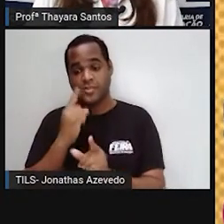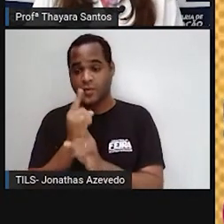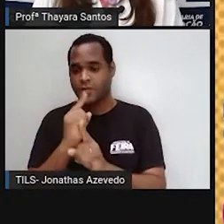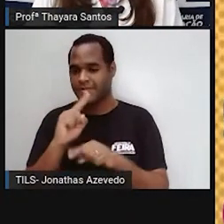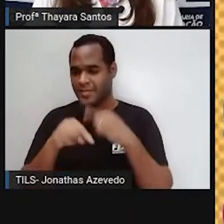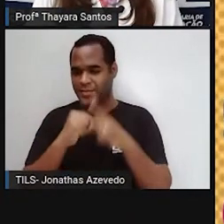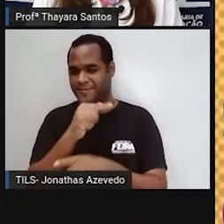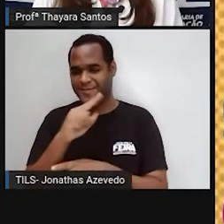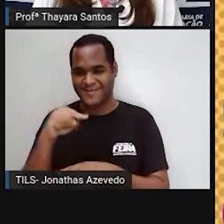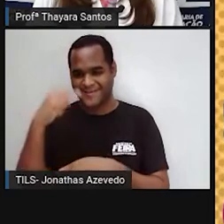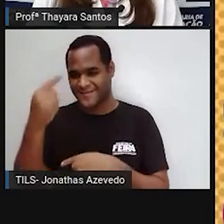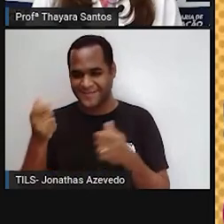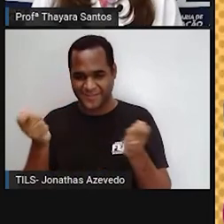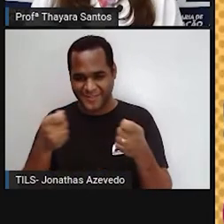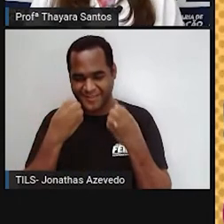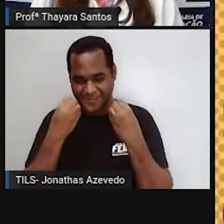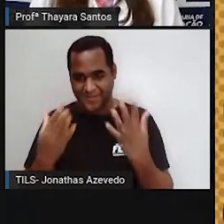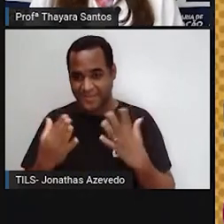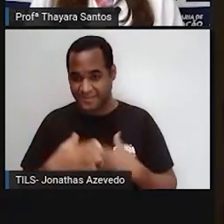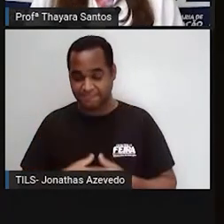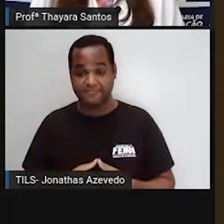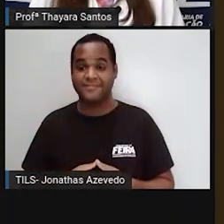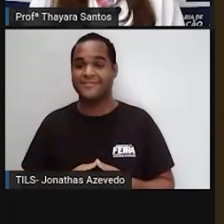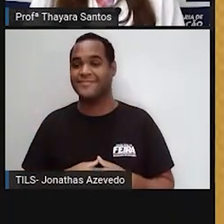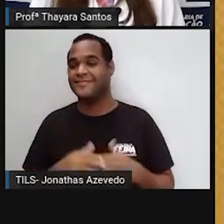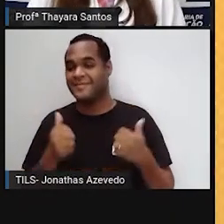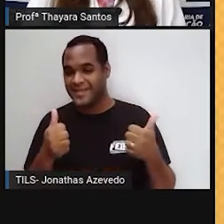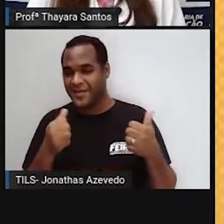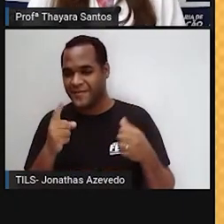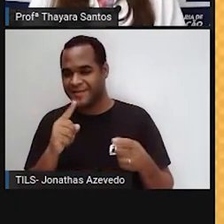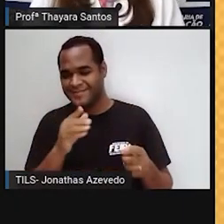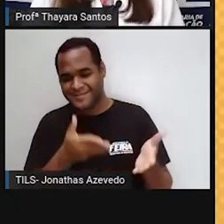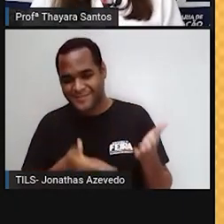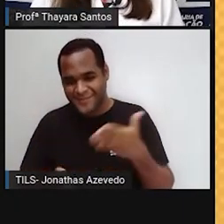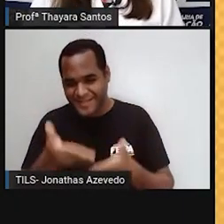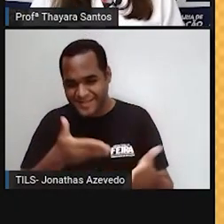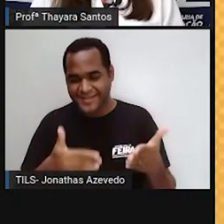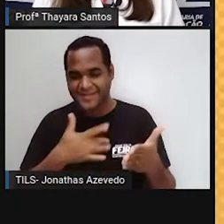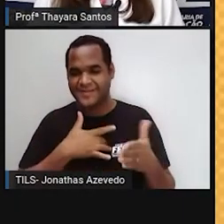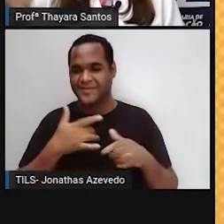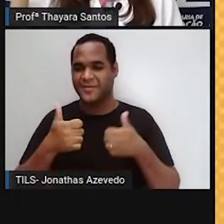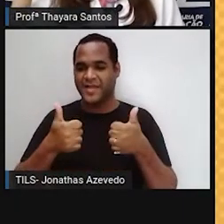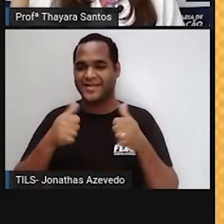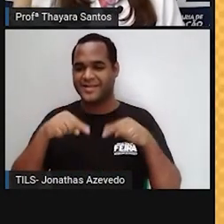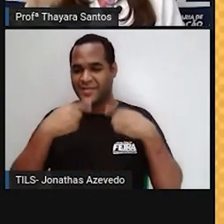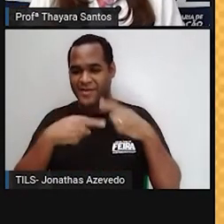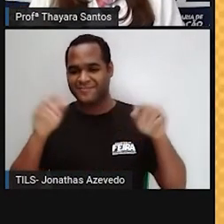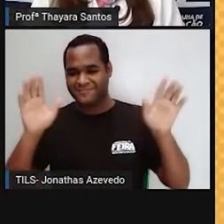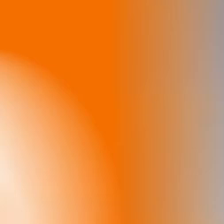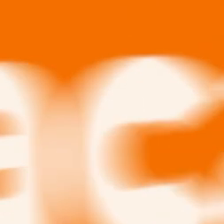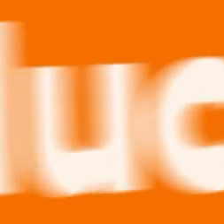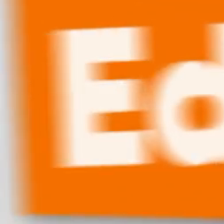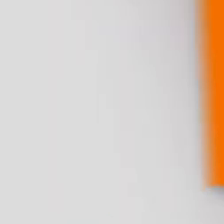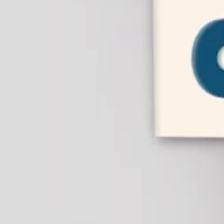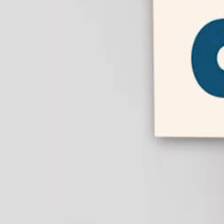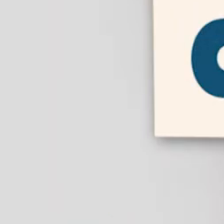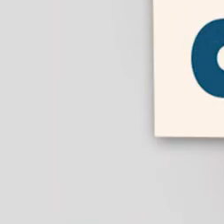marcado na nossa próxima aula, tá bom? Então, gente, se cuidem e até a próxima aula. Tchau, tchau!